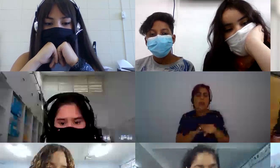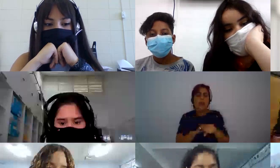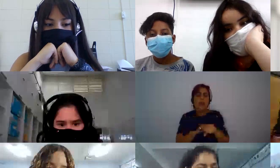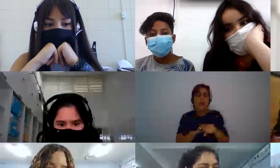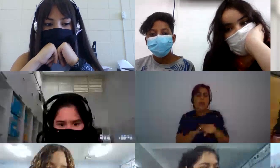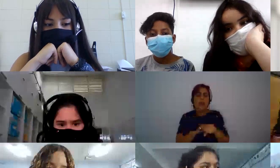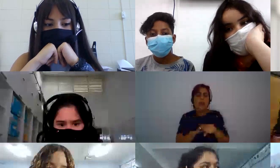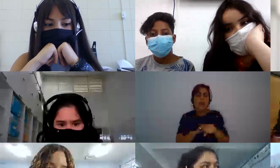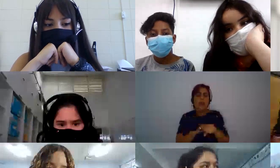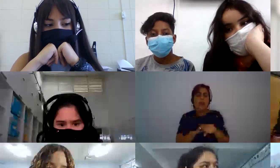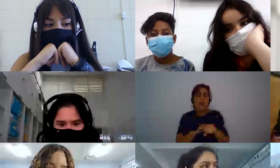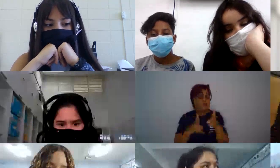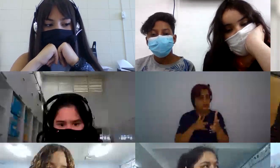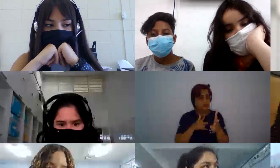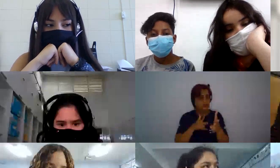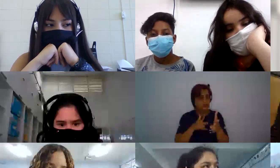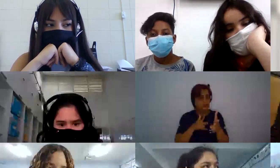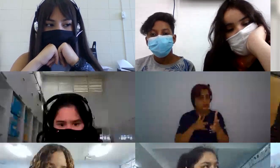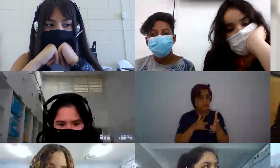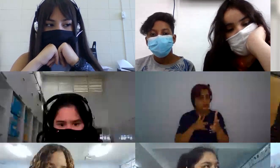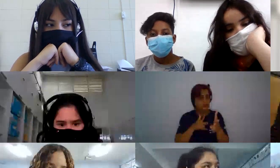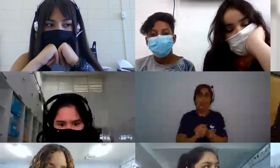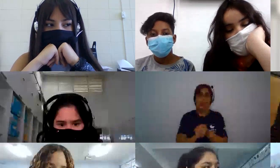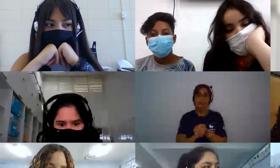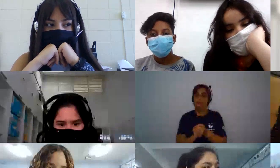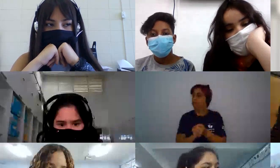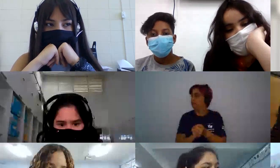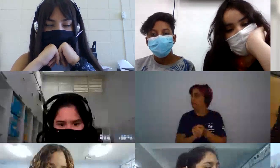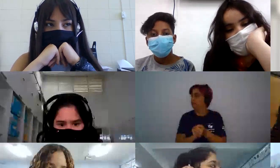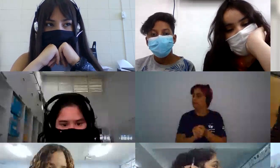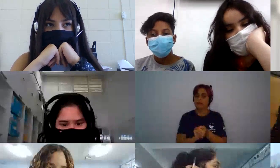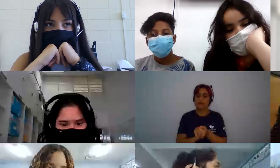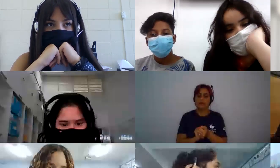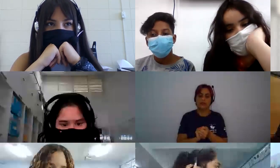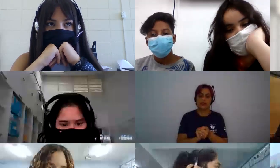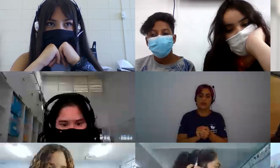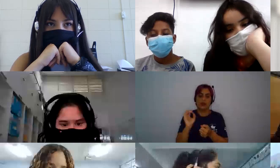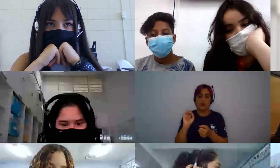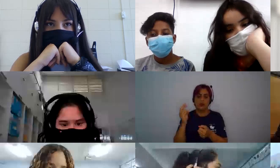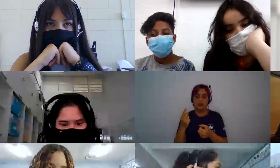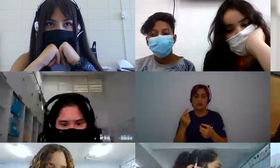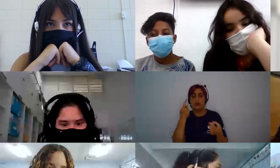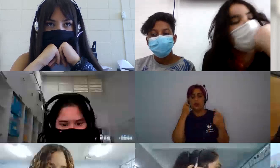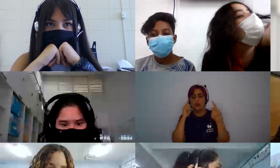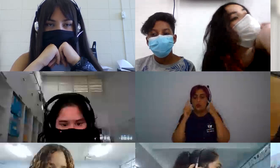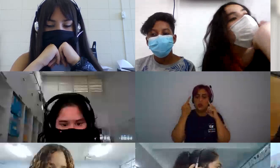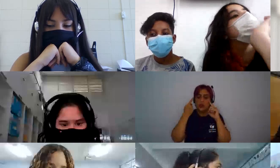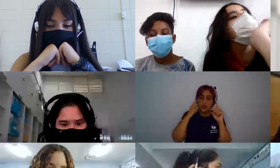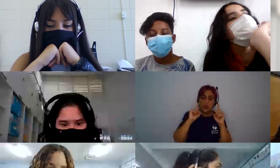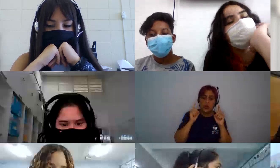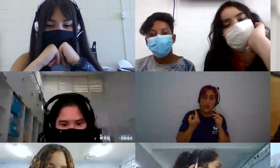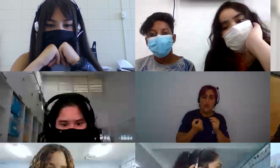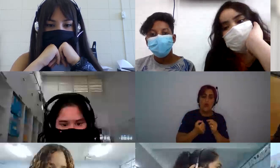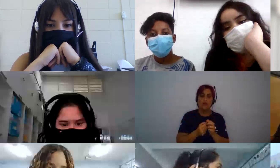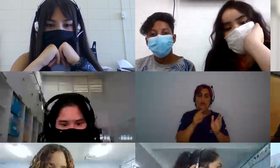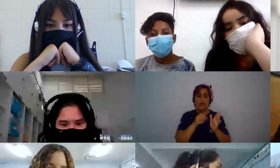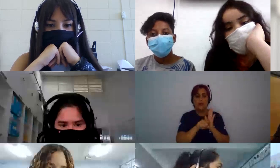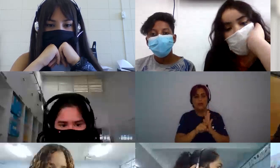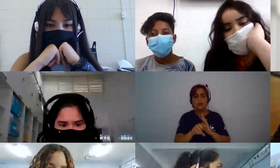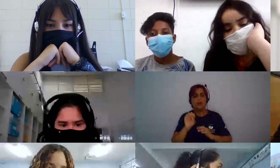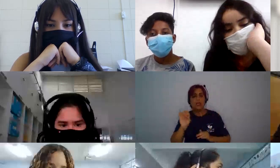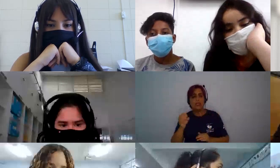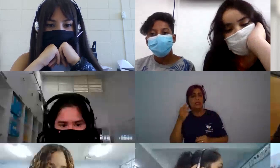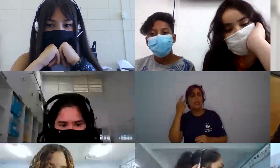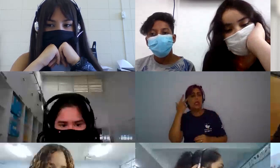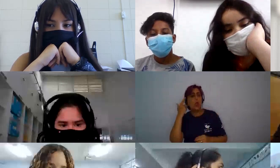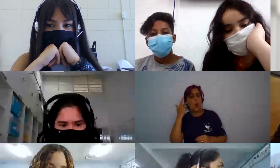vontade e medo, ou se não é isso ainda, queiram tirar dúvidas sobre o que funciona e o que não funciona, dúvidas se é normal você